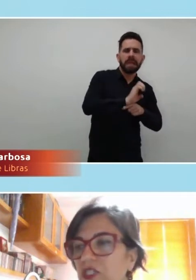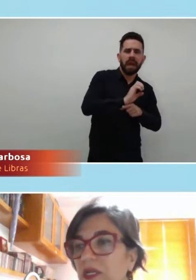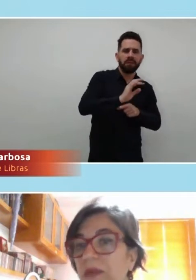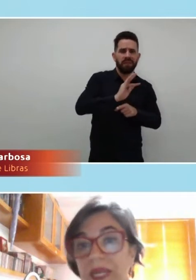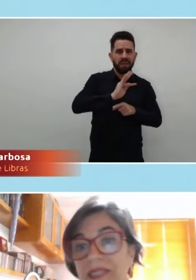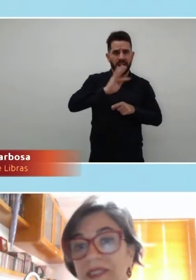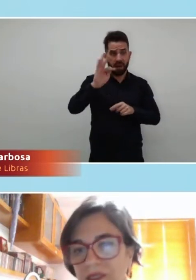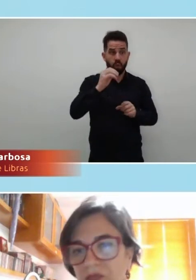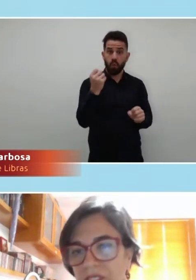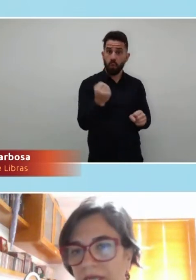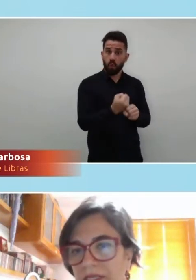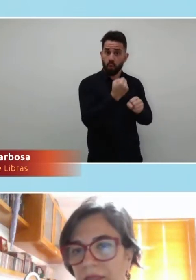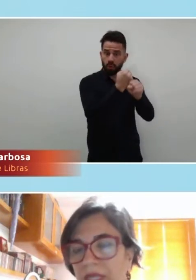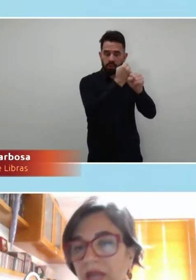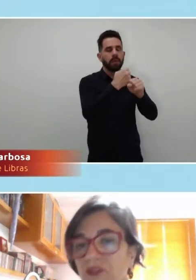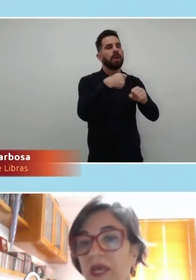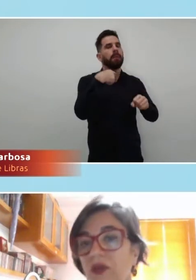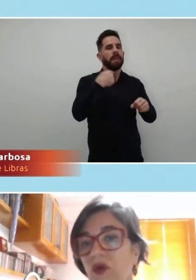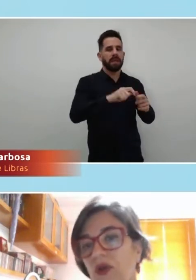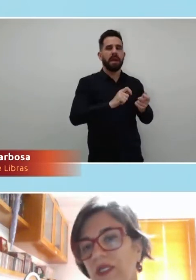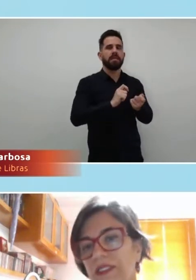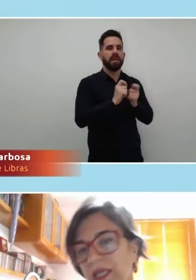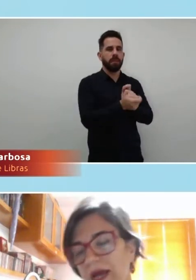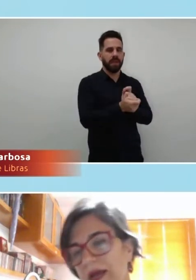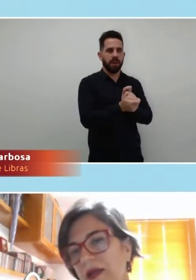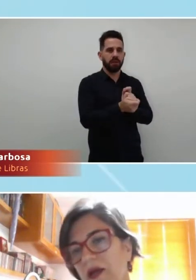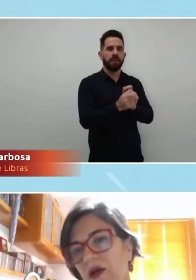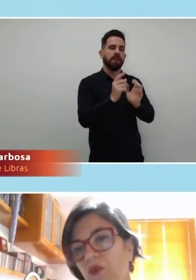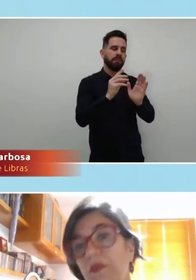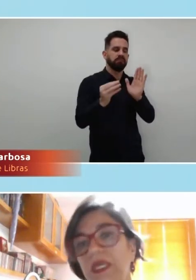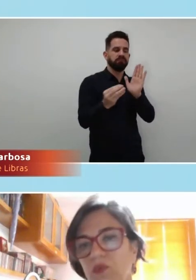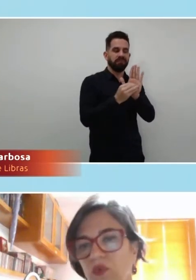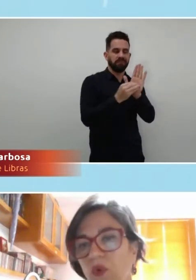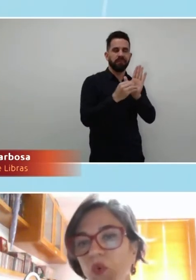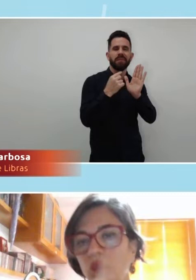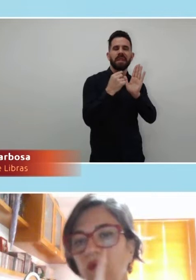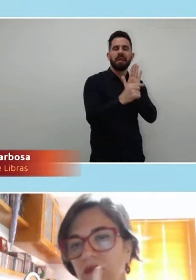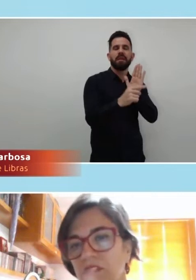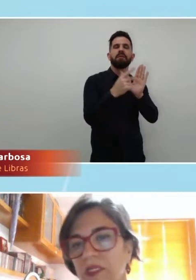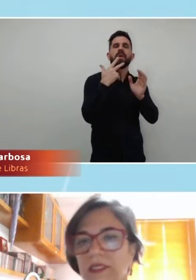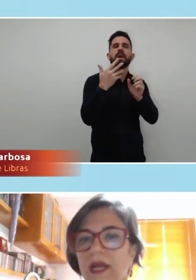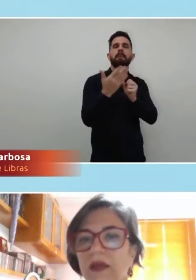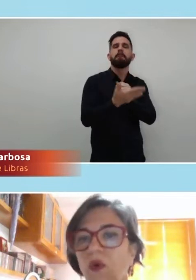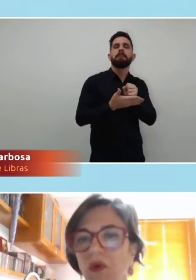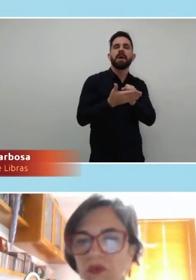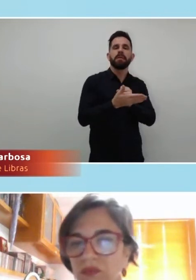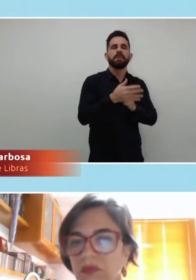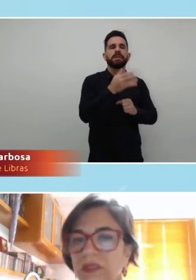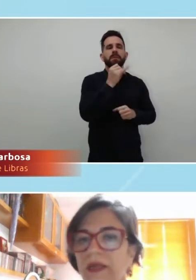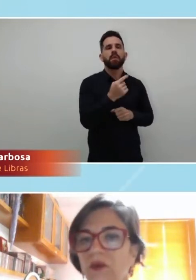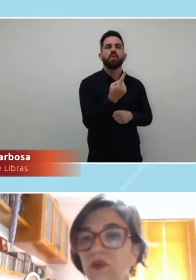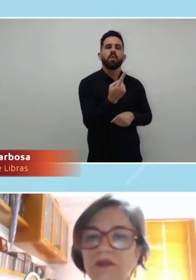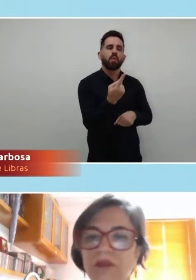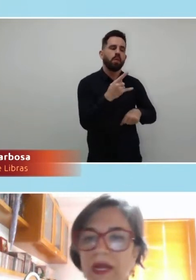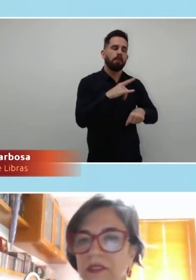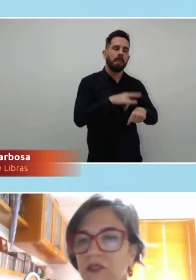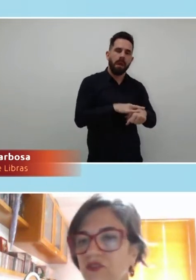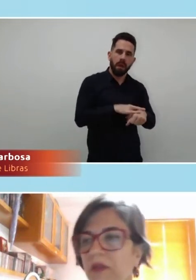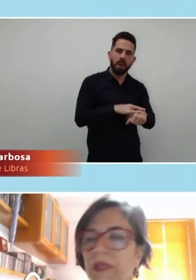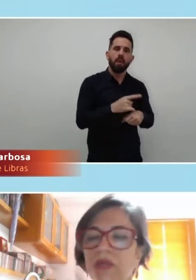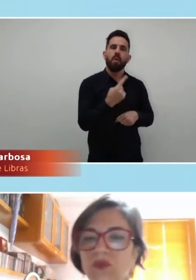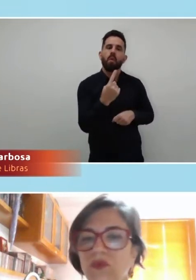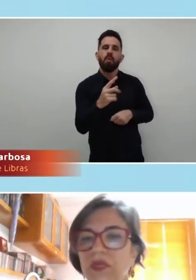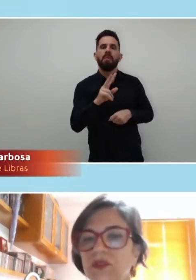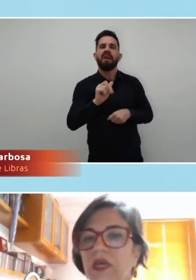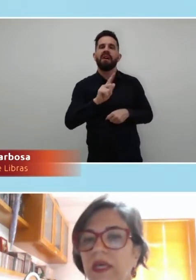cidade, precisam estar adaptados, e aí coloca-se lá o mínimo, um sanitário, né, uma vaga de